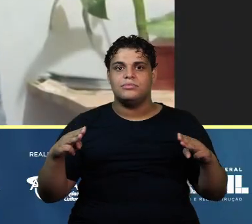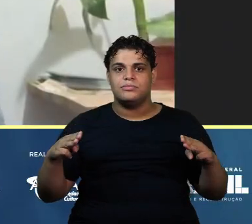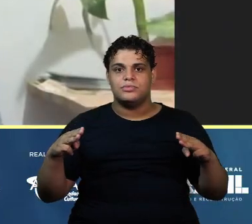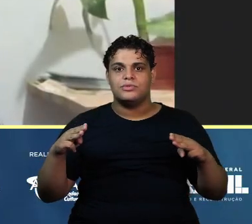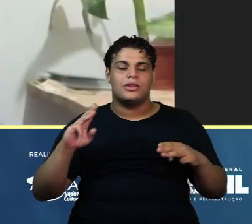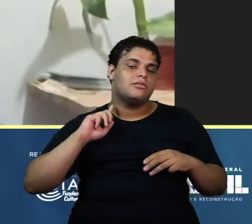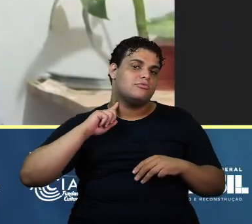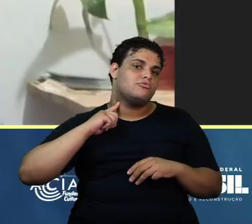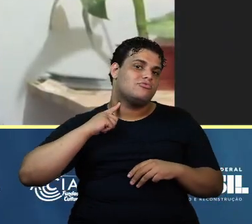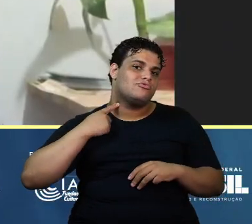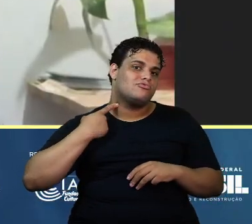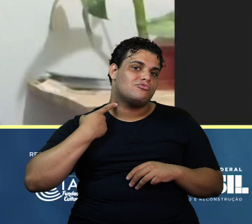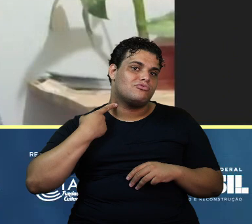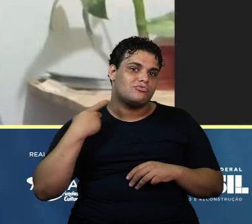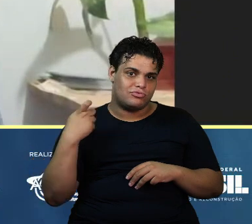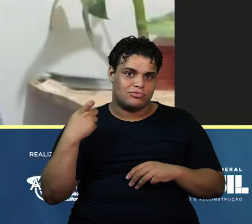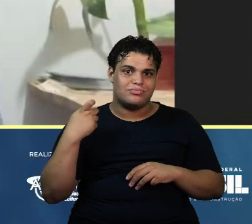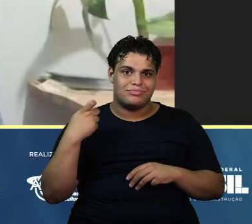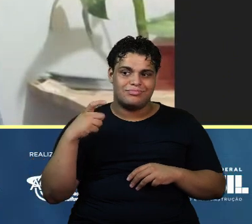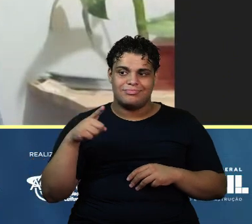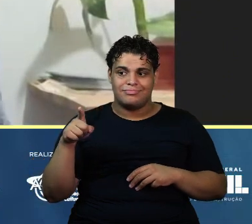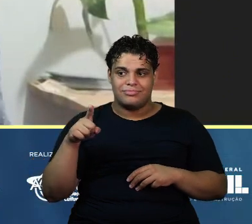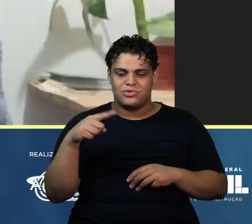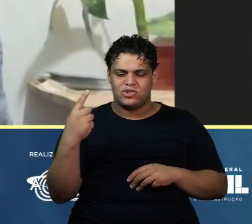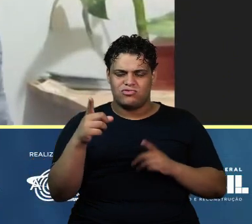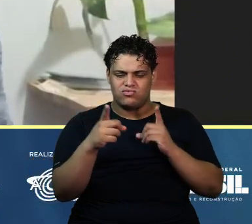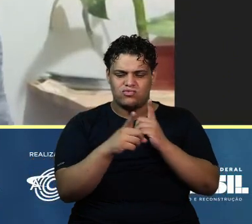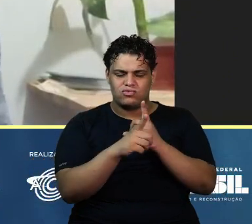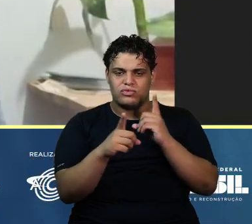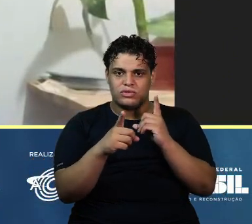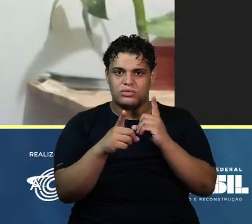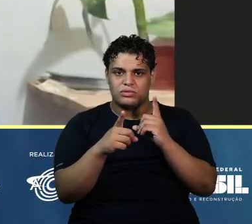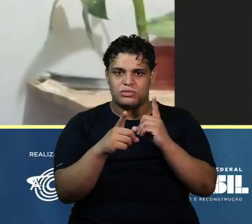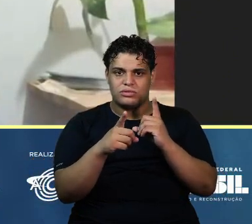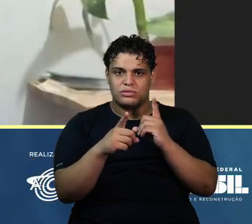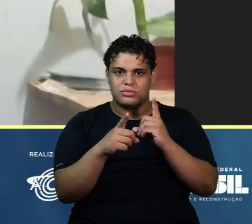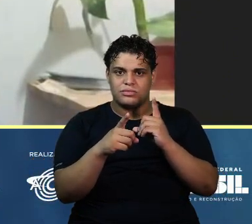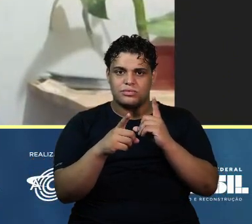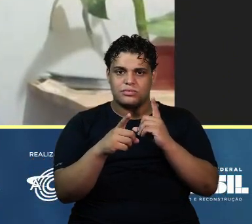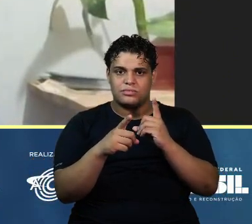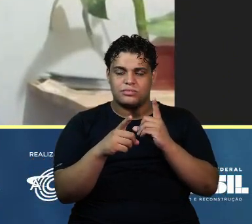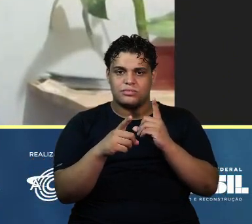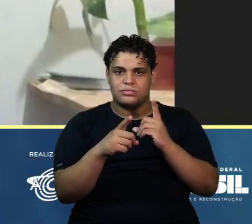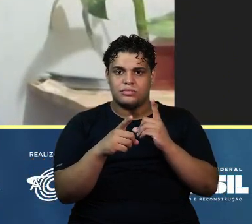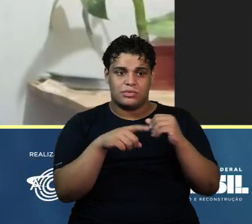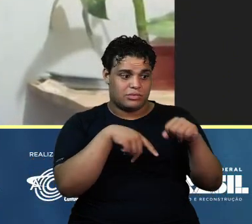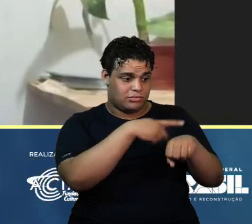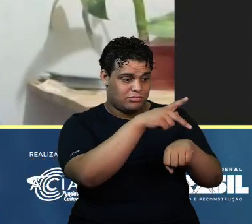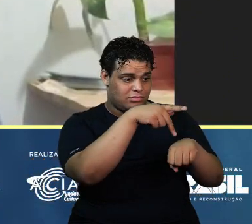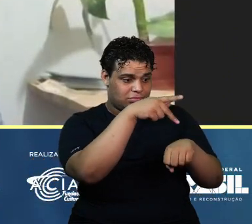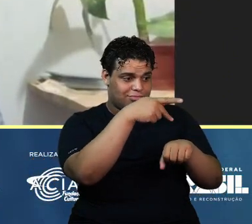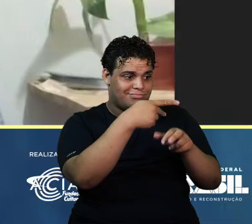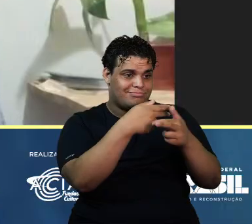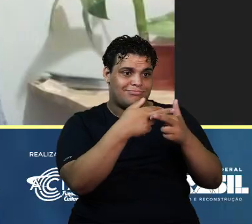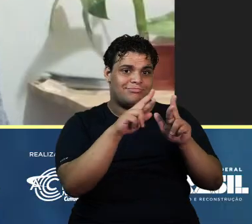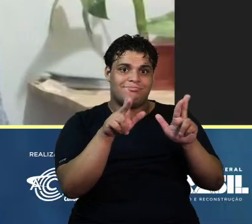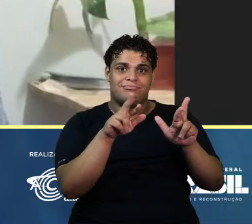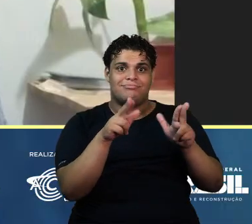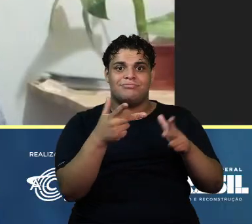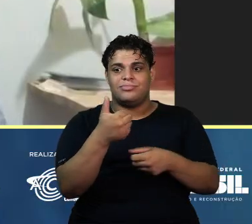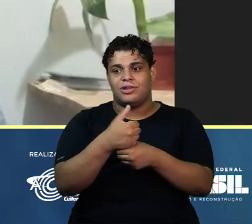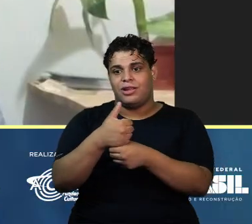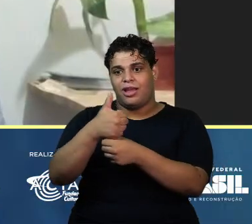alguns resíduos que a gente encontra nessas limpezas, alguns itens que são de outros países, inclusive